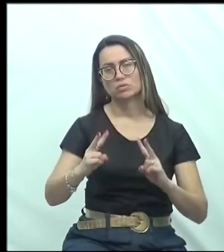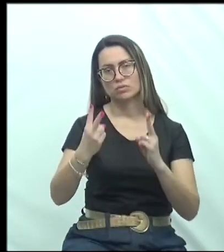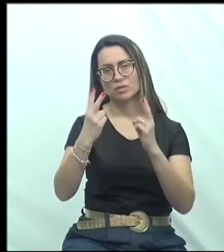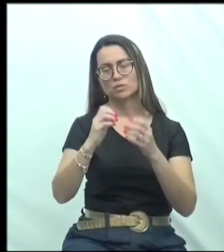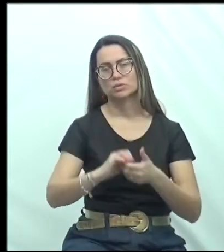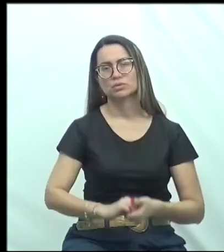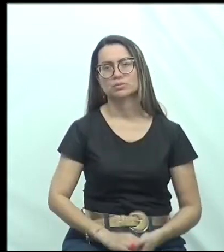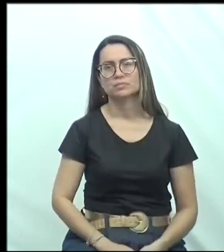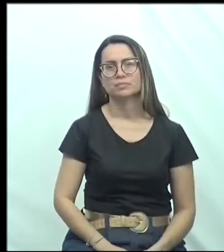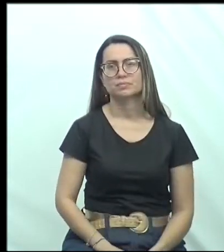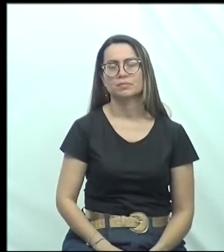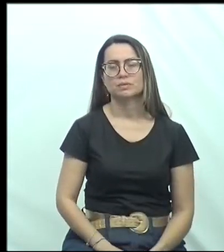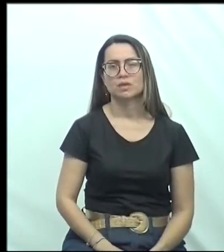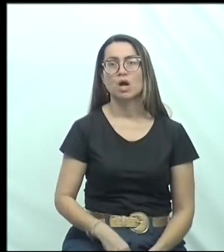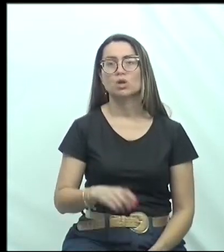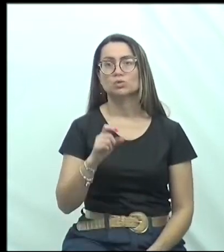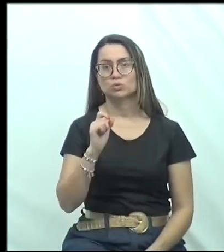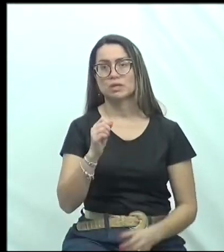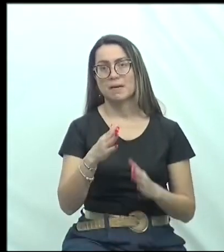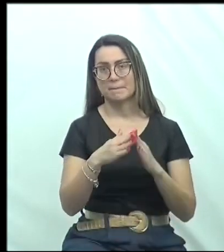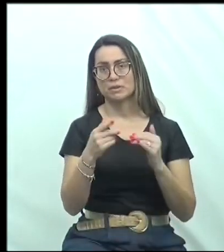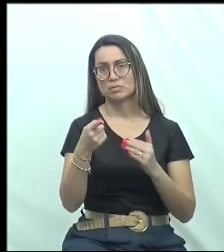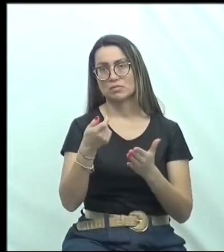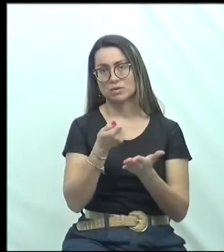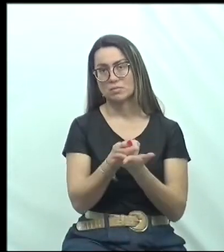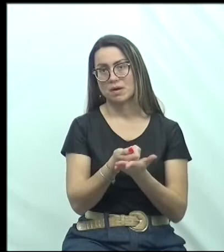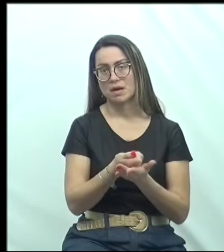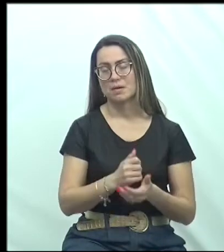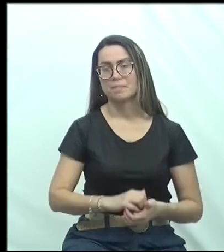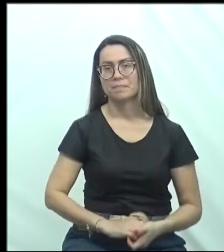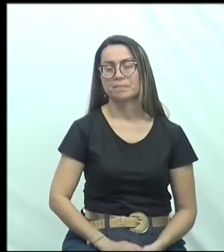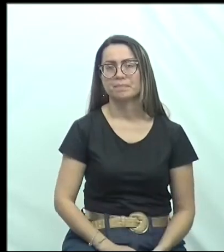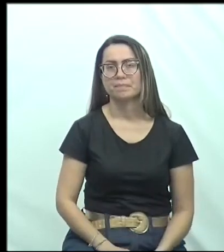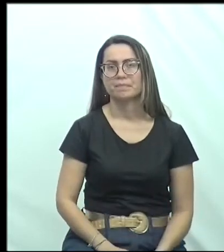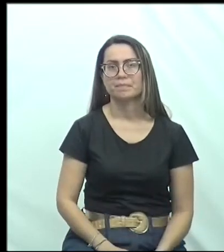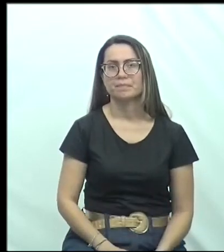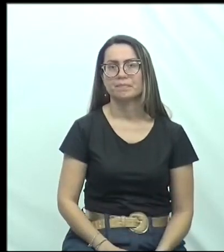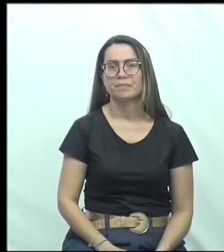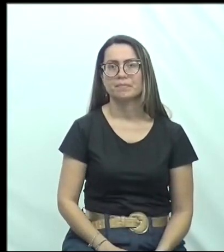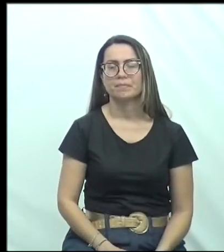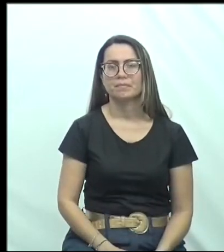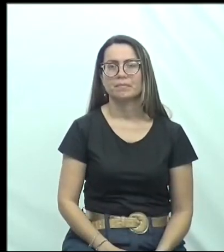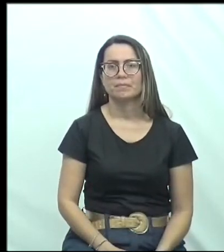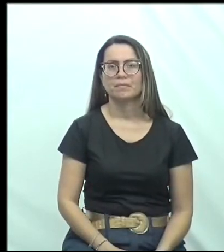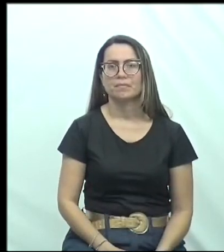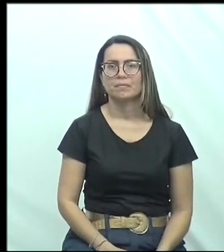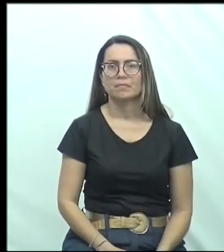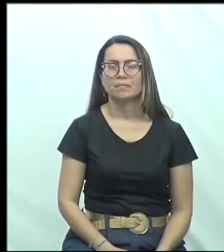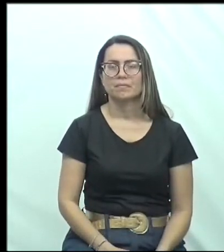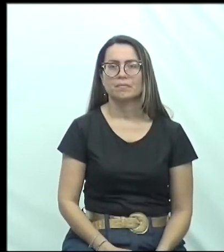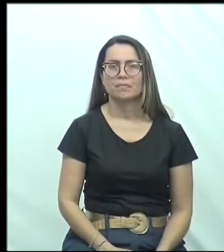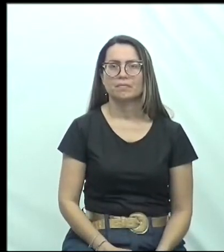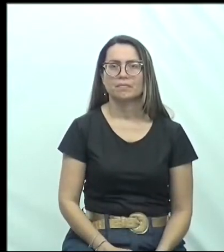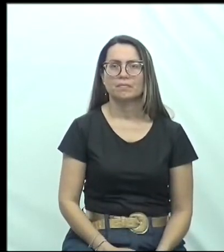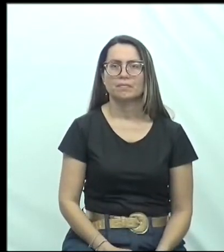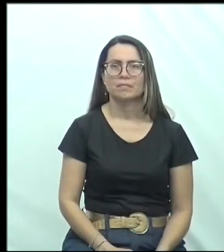E do que é cobrado, como a Casan cobra a leitura, tá?